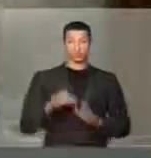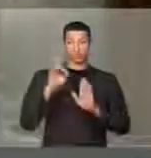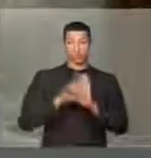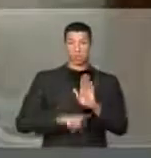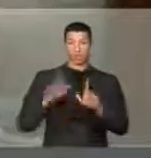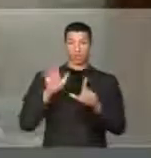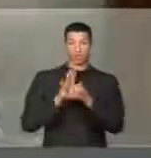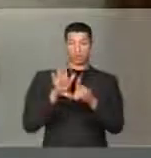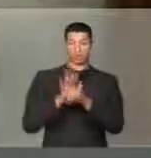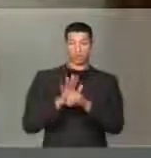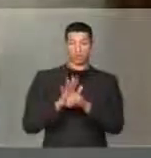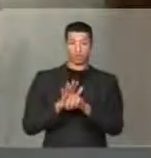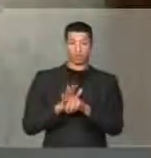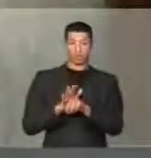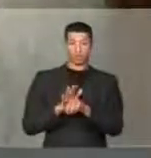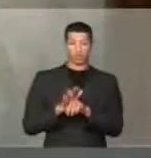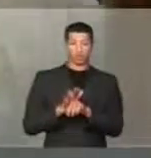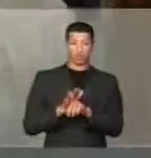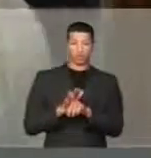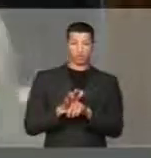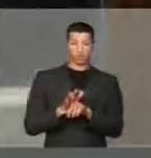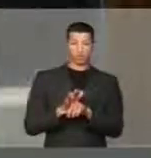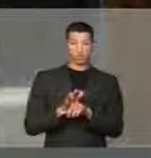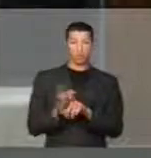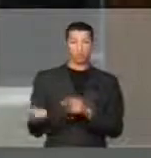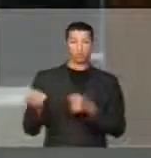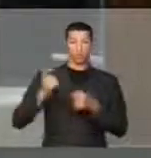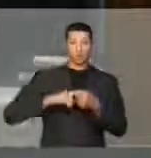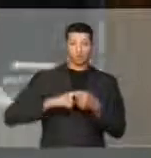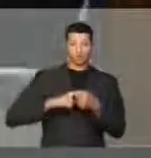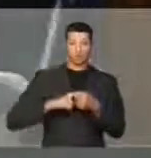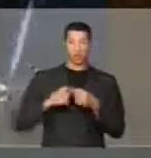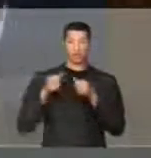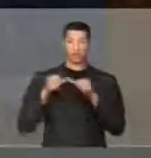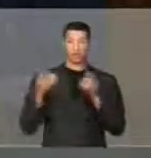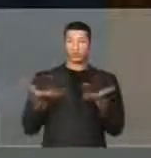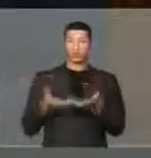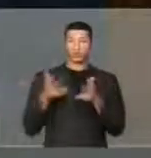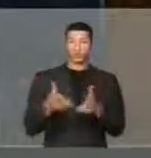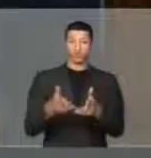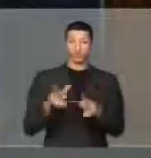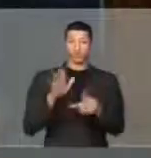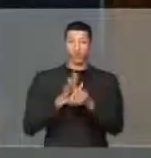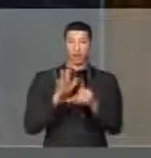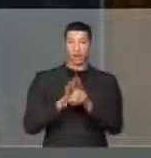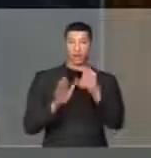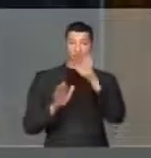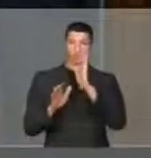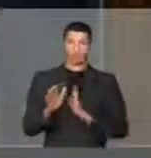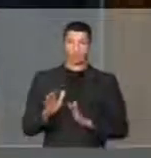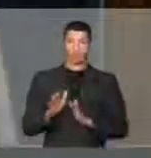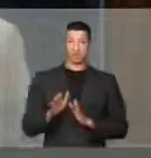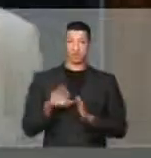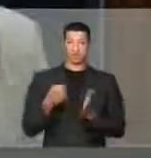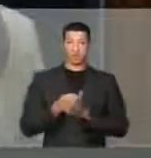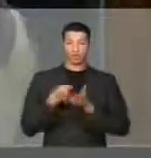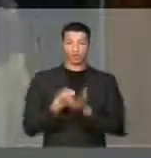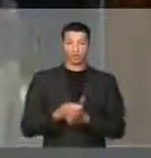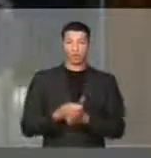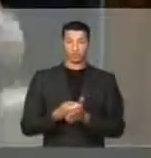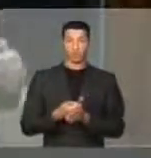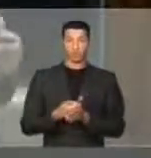decreto legislativo para que volte a estar como está na lei brasileira a exigência